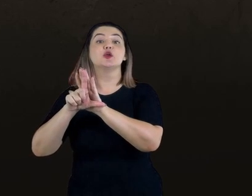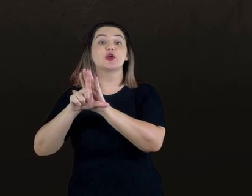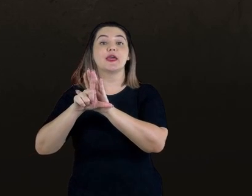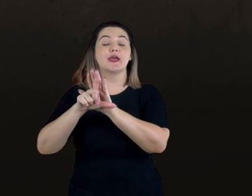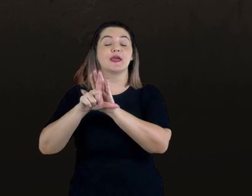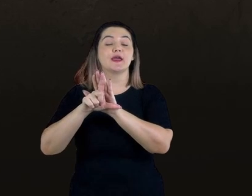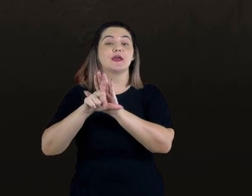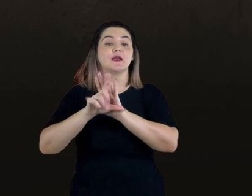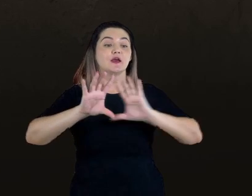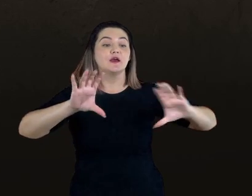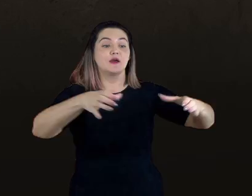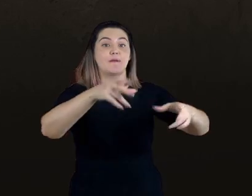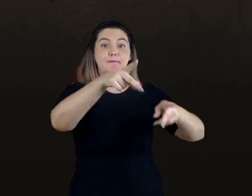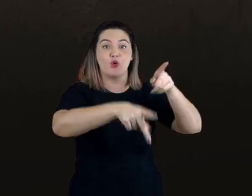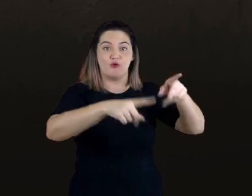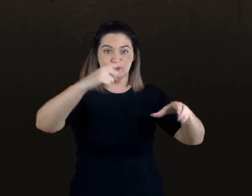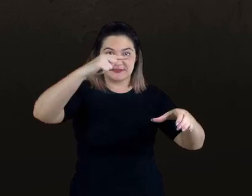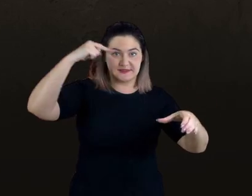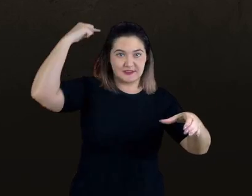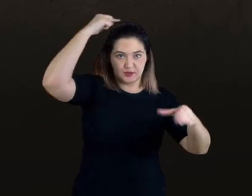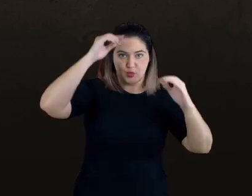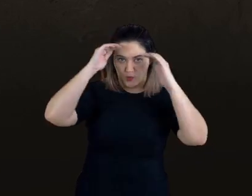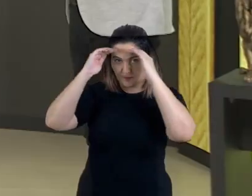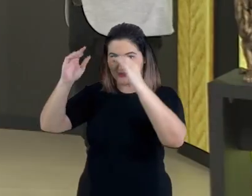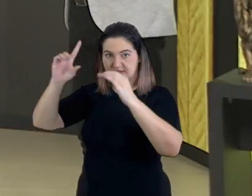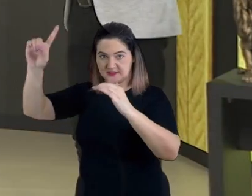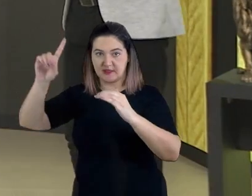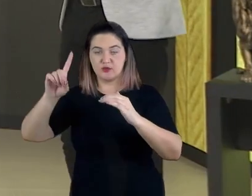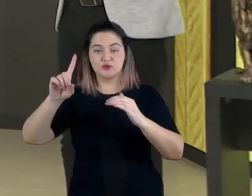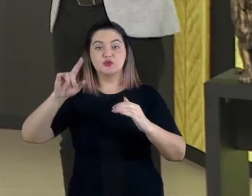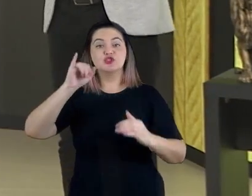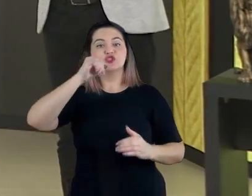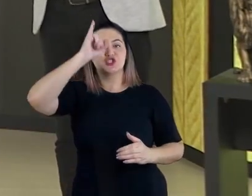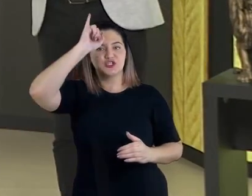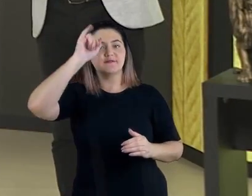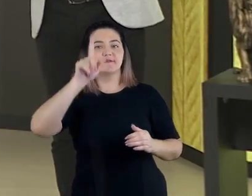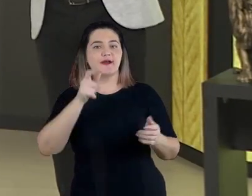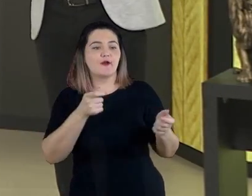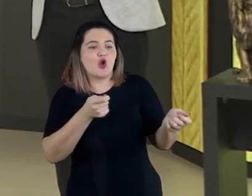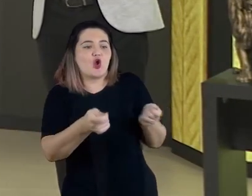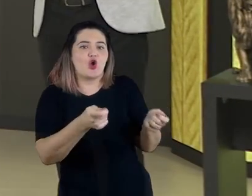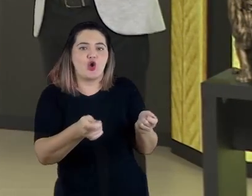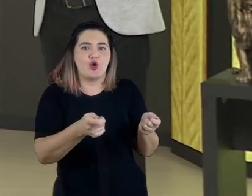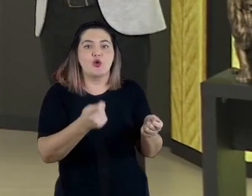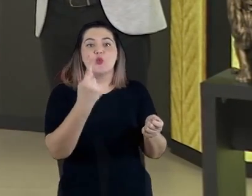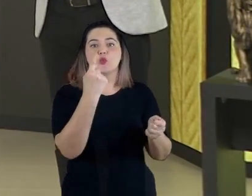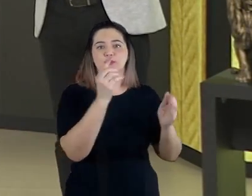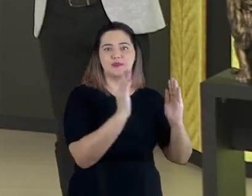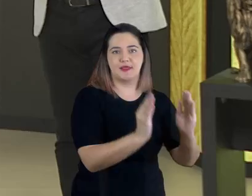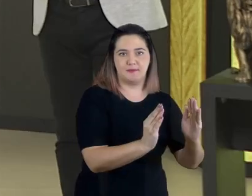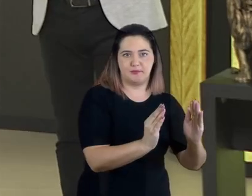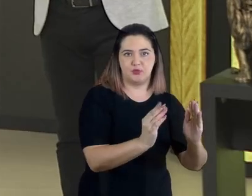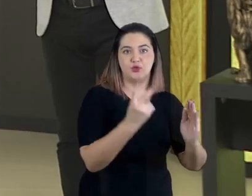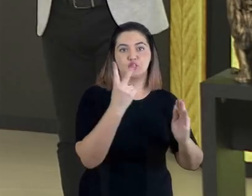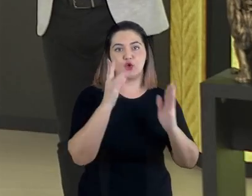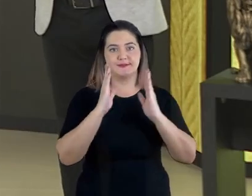um tempo, tempos e metade de um tempo. Agora eu quero me deter um pouco com você na palavra idam, a